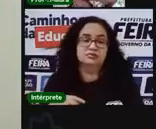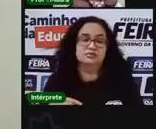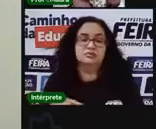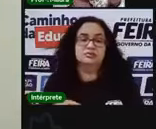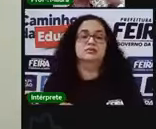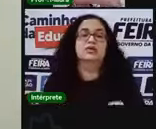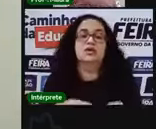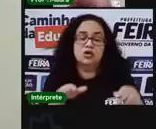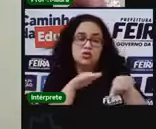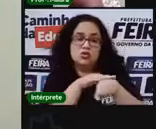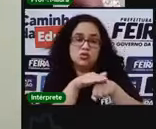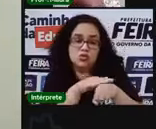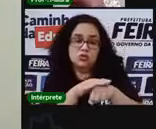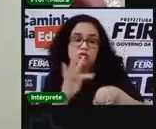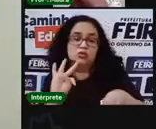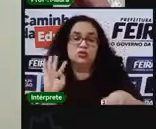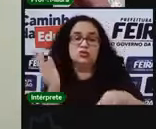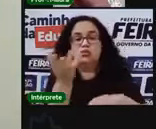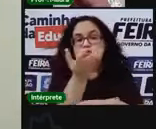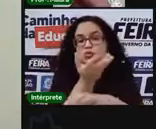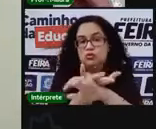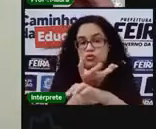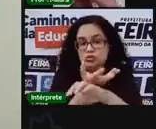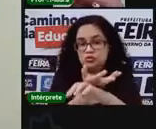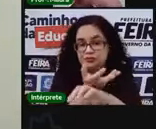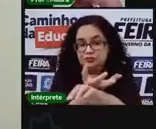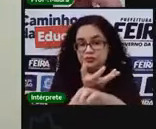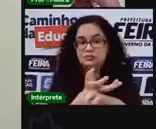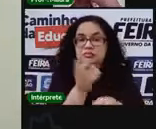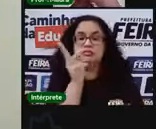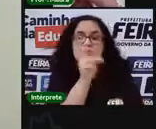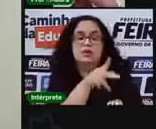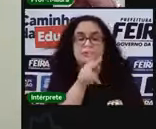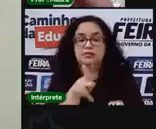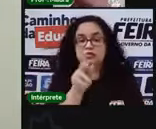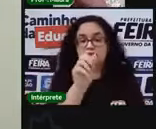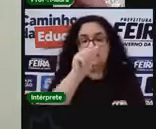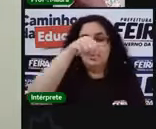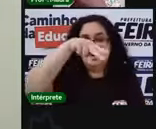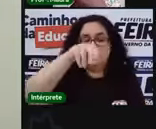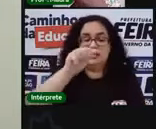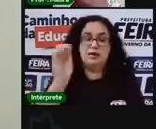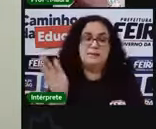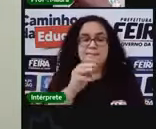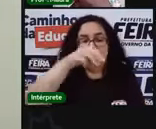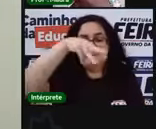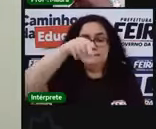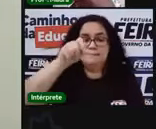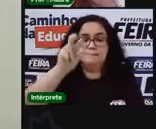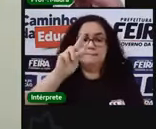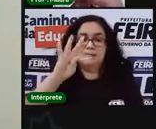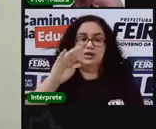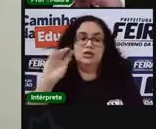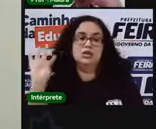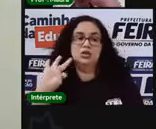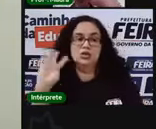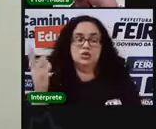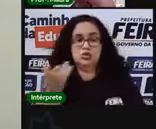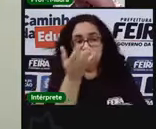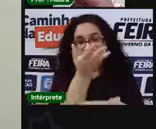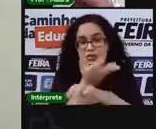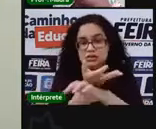Esse diálogo é para todas as disciplinas. Eu falei para vocês, a Pro Ana Marta está lembrando aqui. O diálogo é para todas as disciplinas,